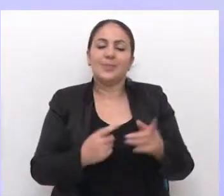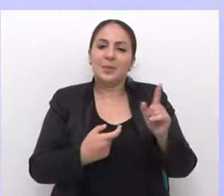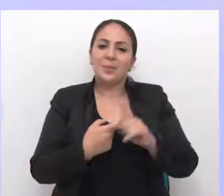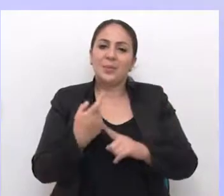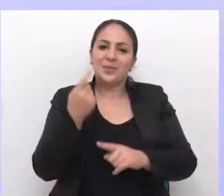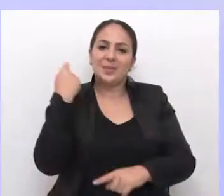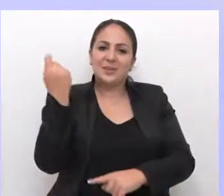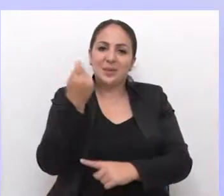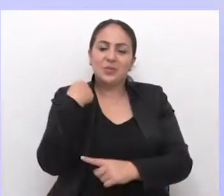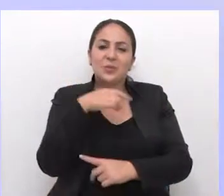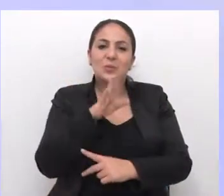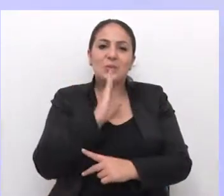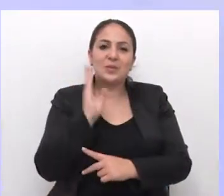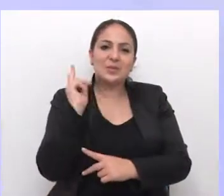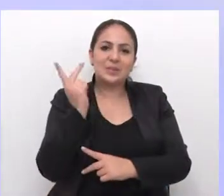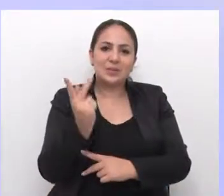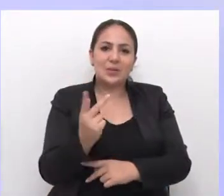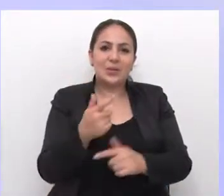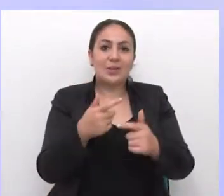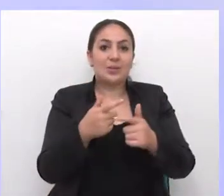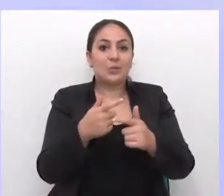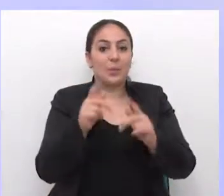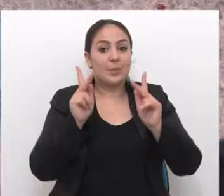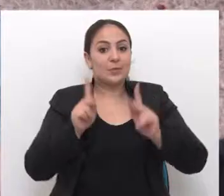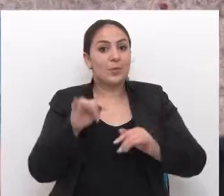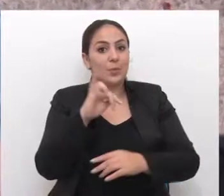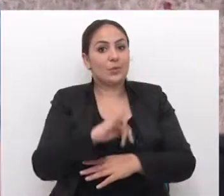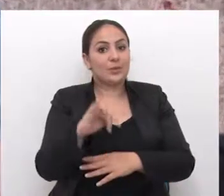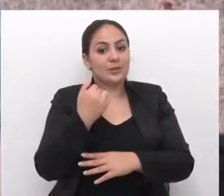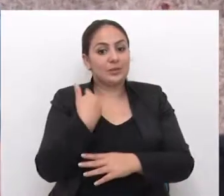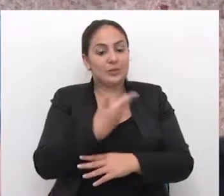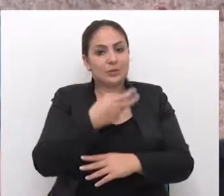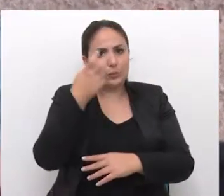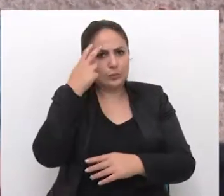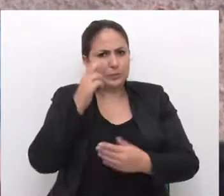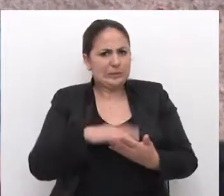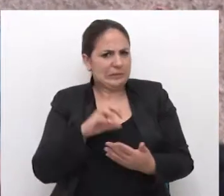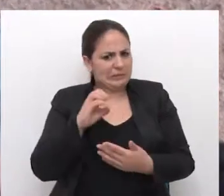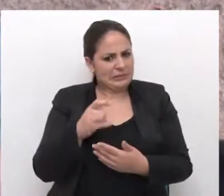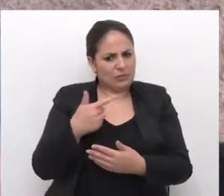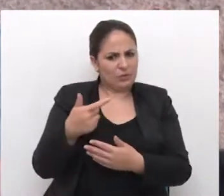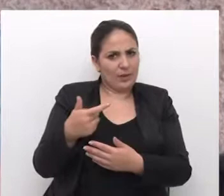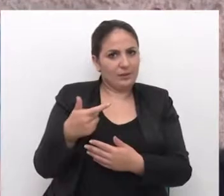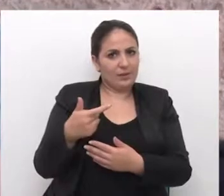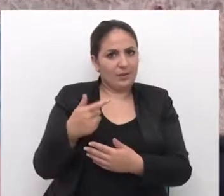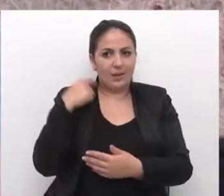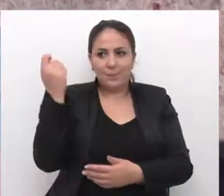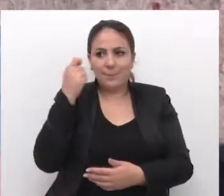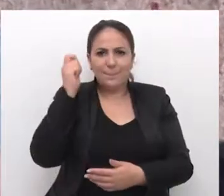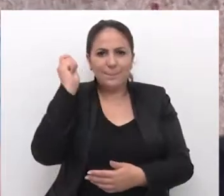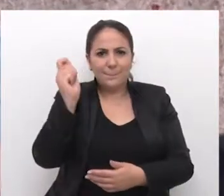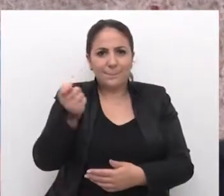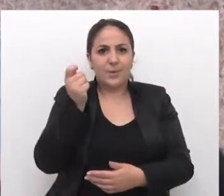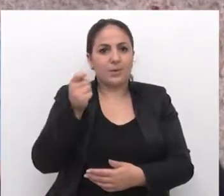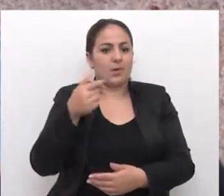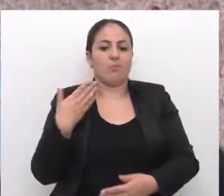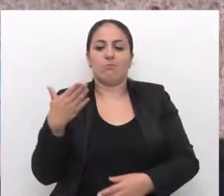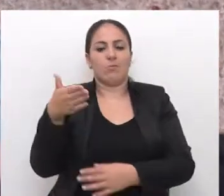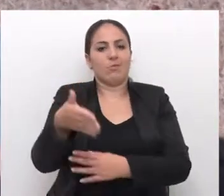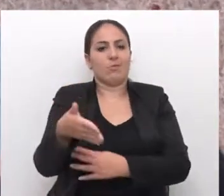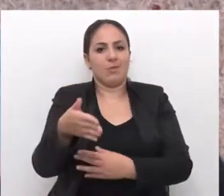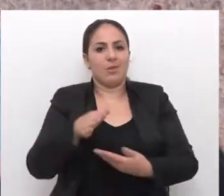de um grande propagador da nossa cultura. Até se não fosse para ir laçar, eu nem ia. Eu ia para laçar, passava o